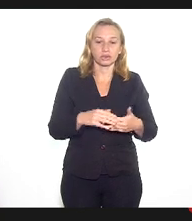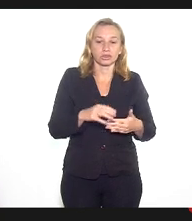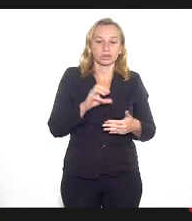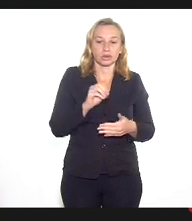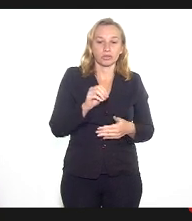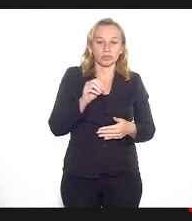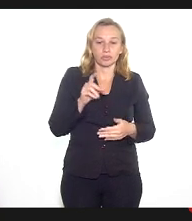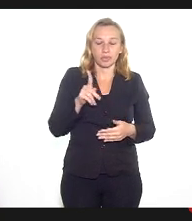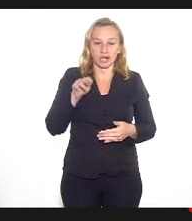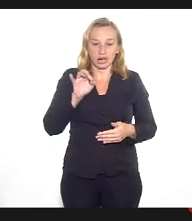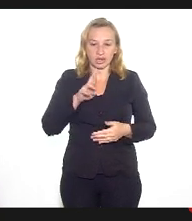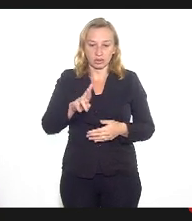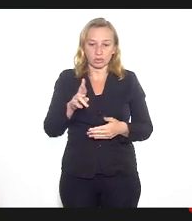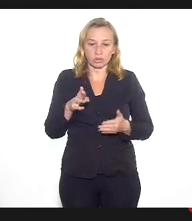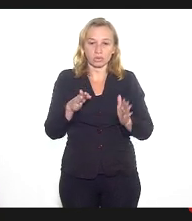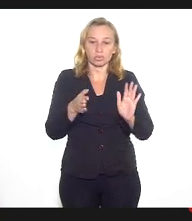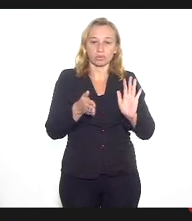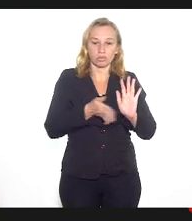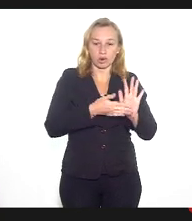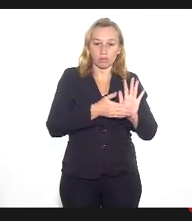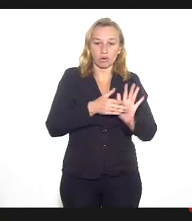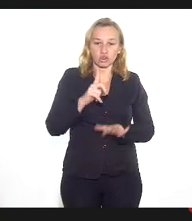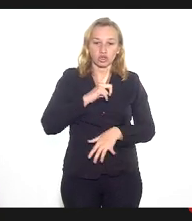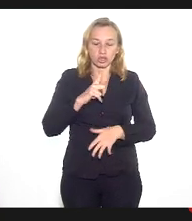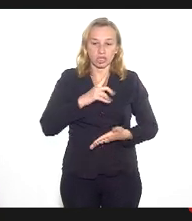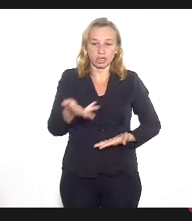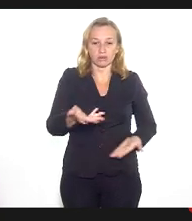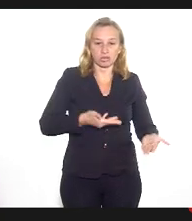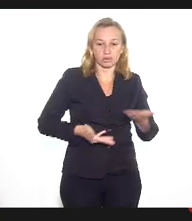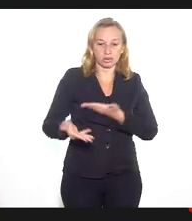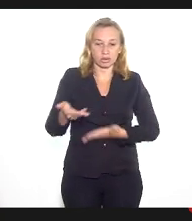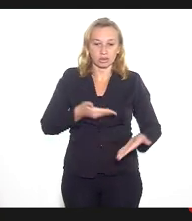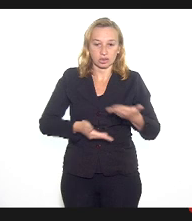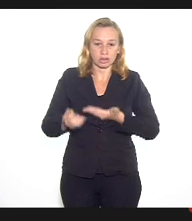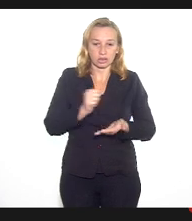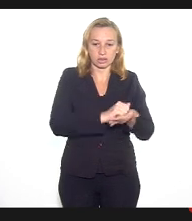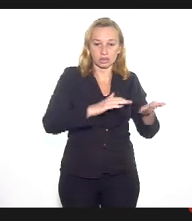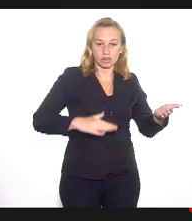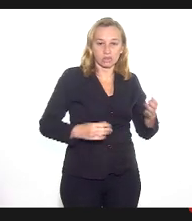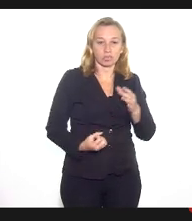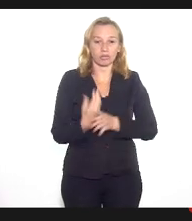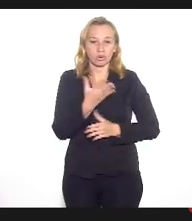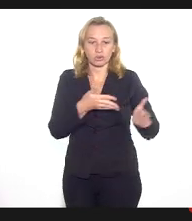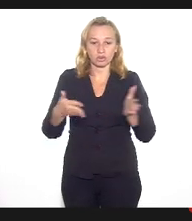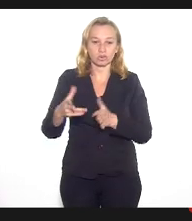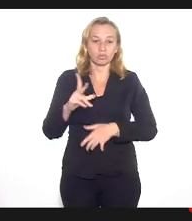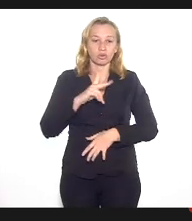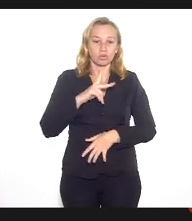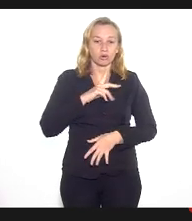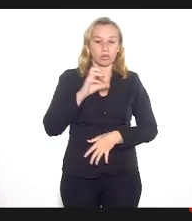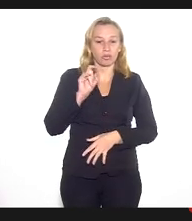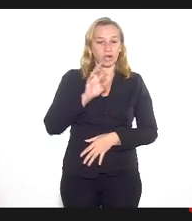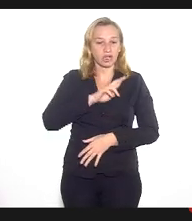propõe aos parceiros as atividades que serão posteriormente conduzidas pelo próprio operador.